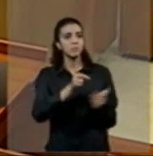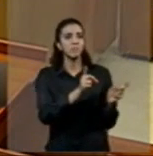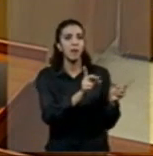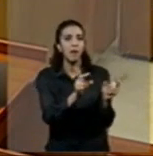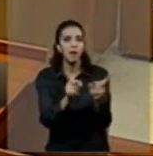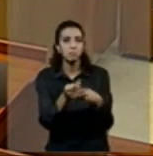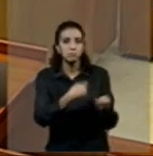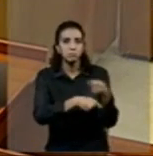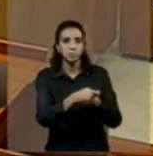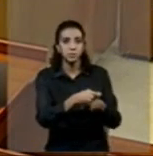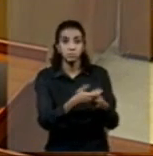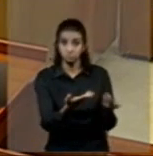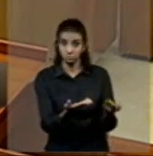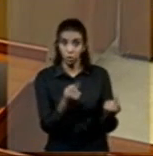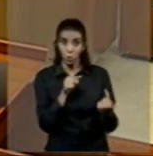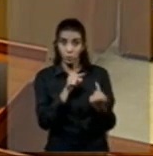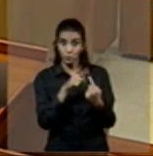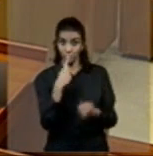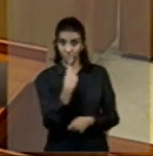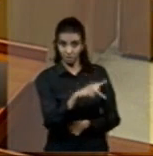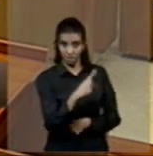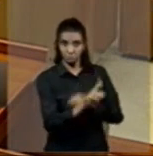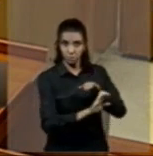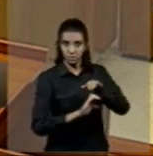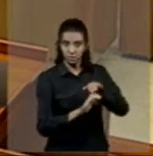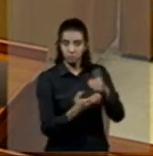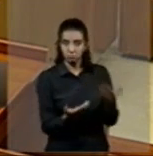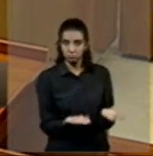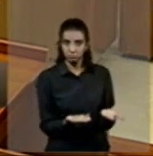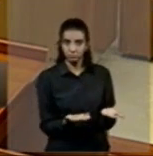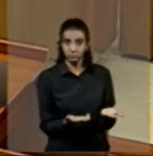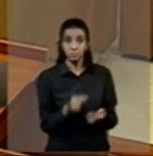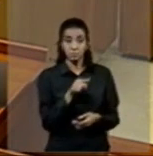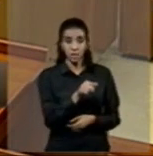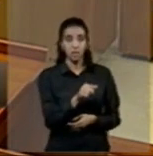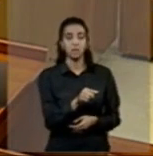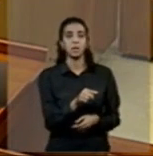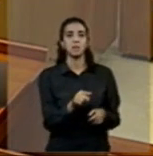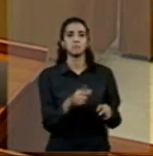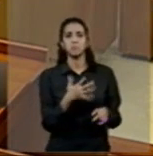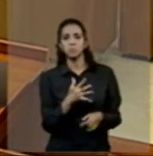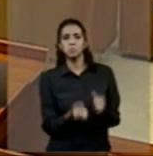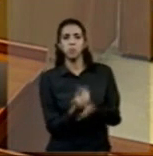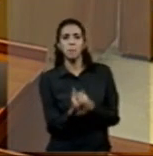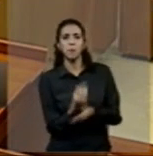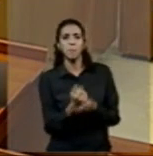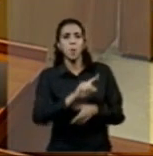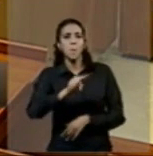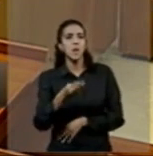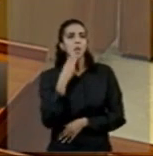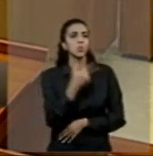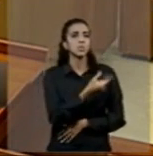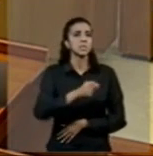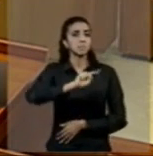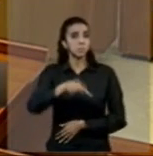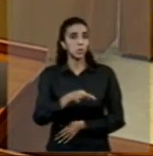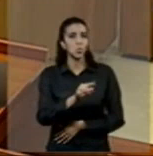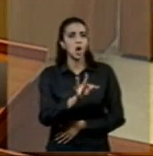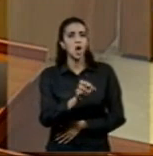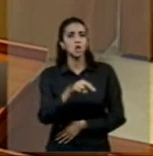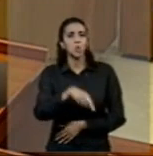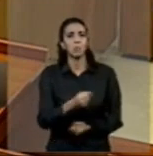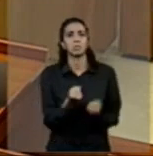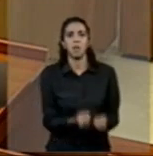razão de existência dessa empresa, que, por sinal, produz aproximadamente 1 milhão e 200 mil